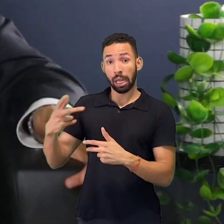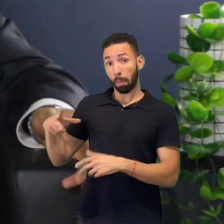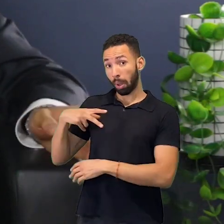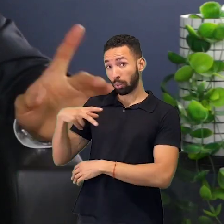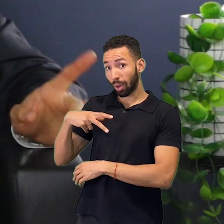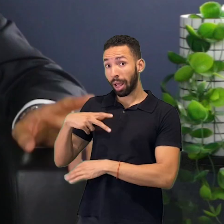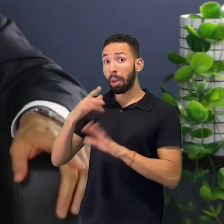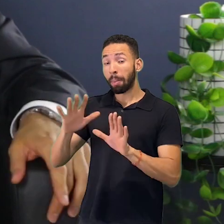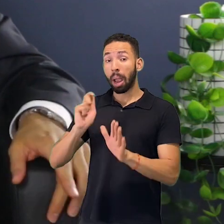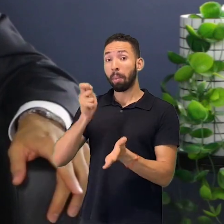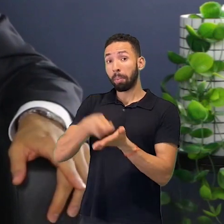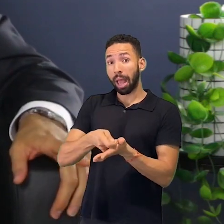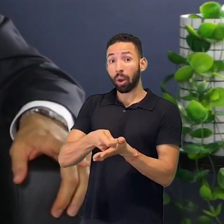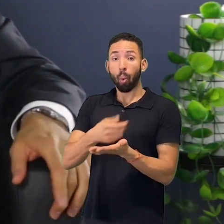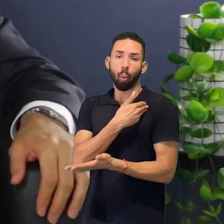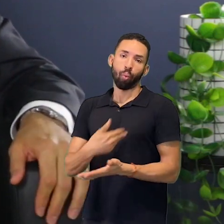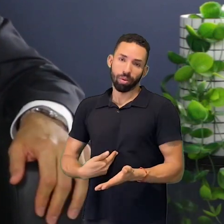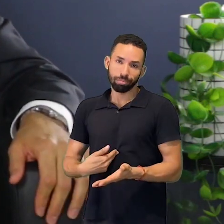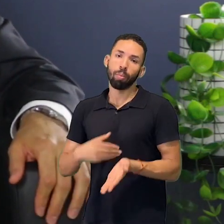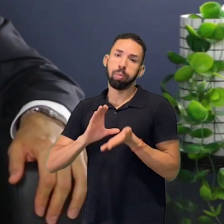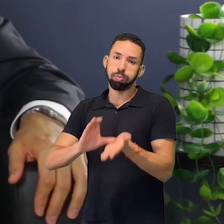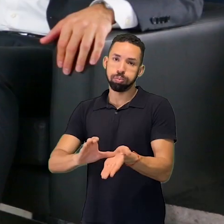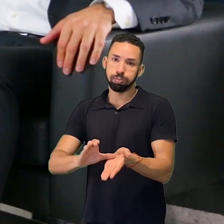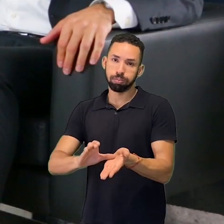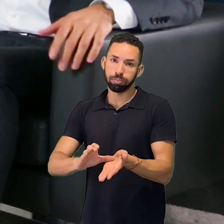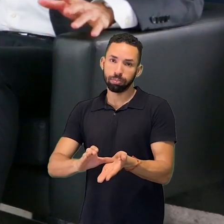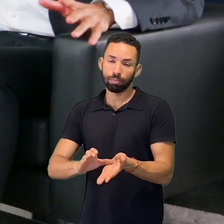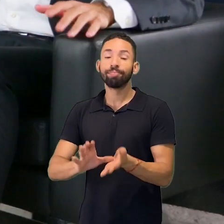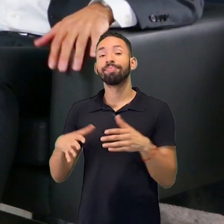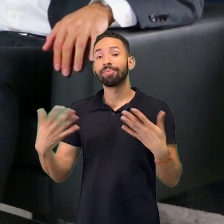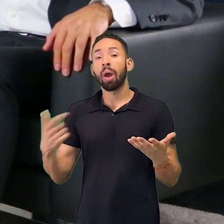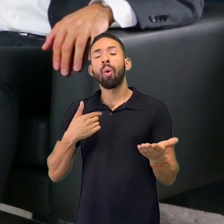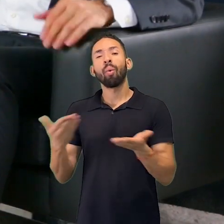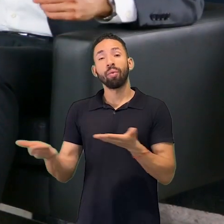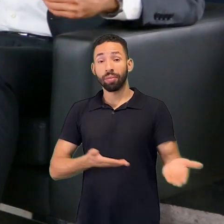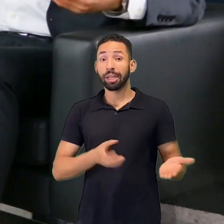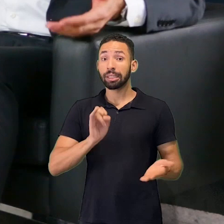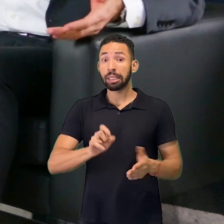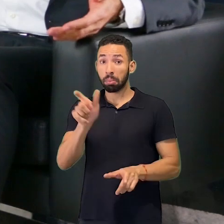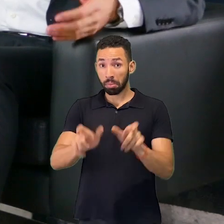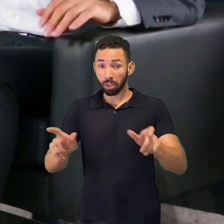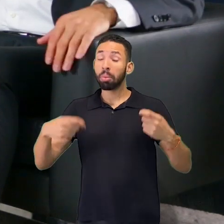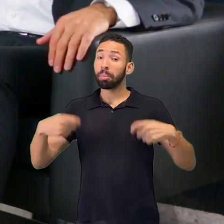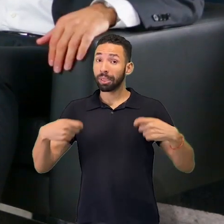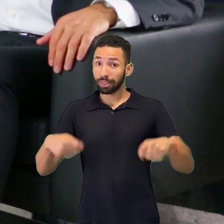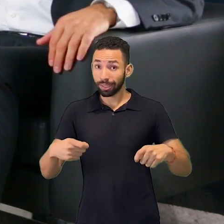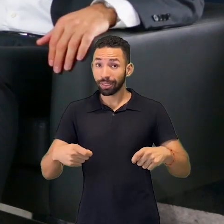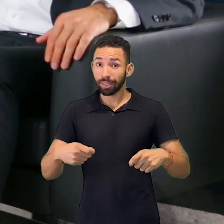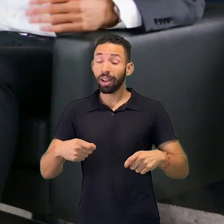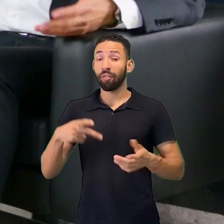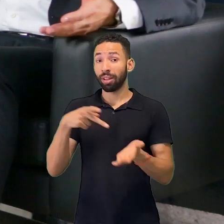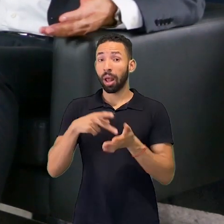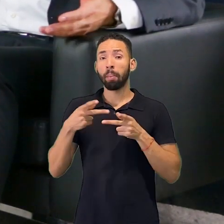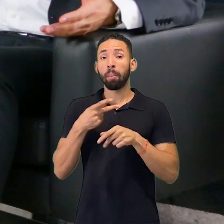pelo particular, sendo pago pelo ente público. Então, convido a quem precisa para